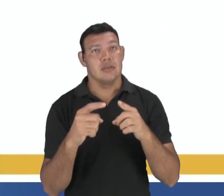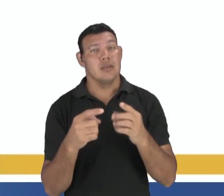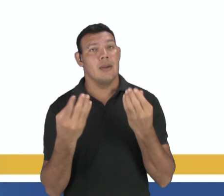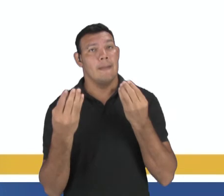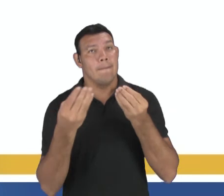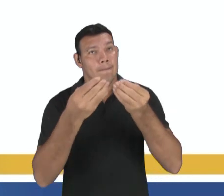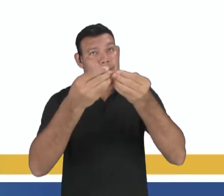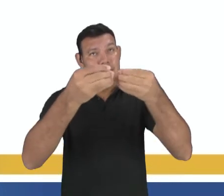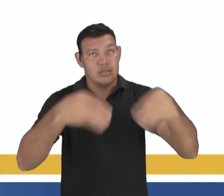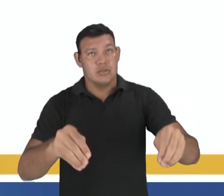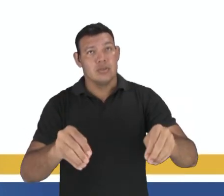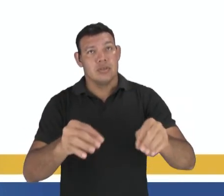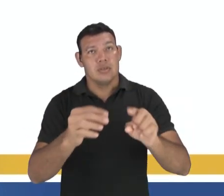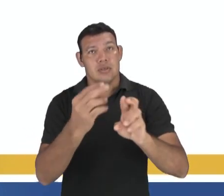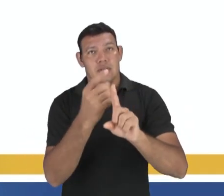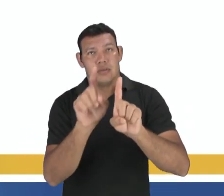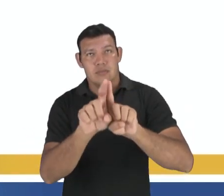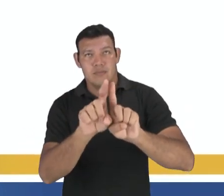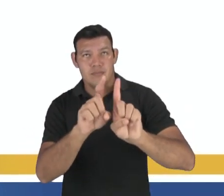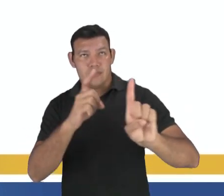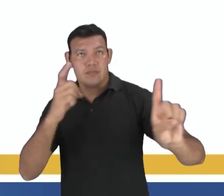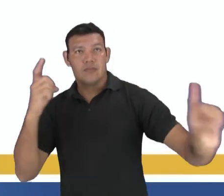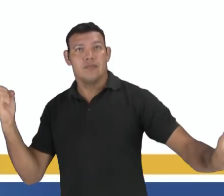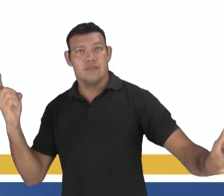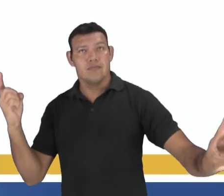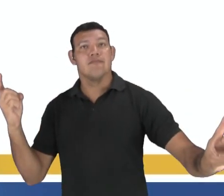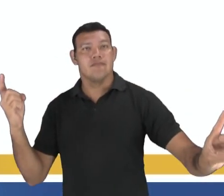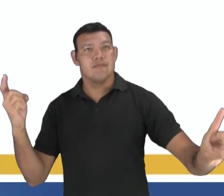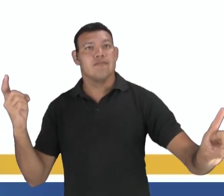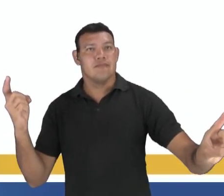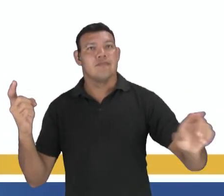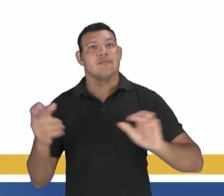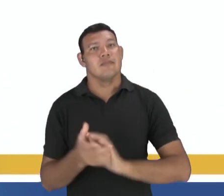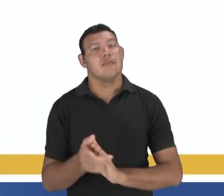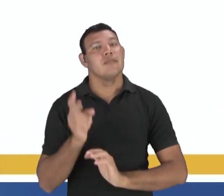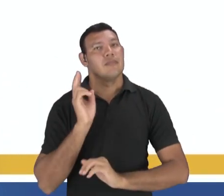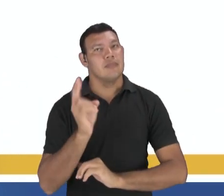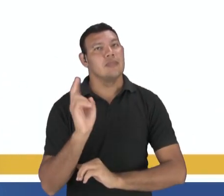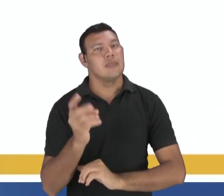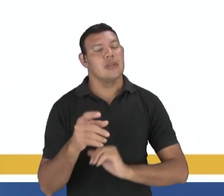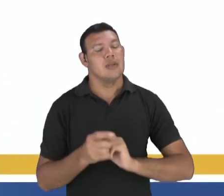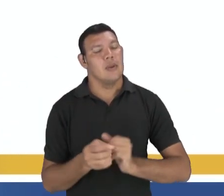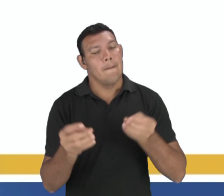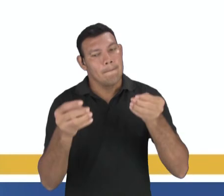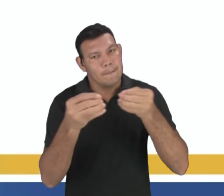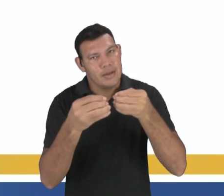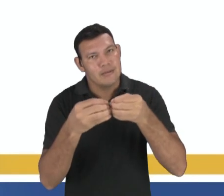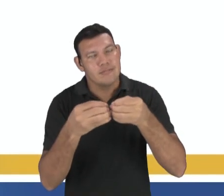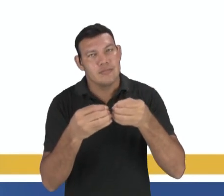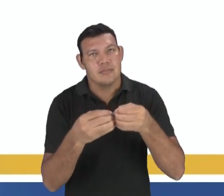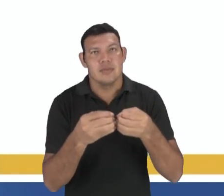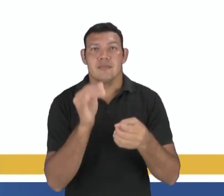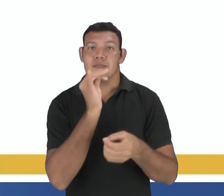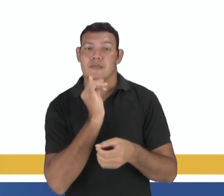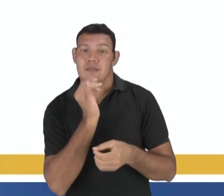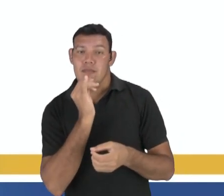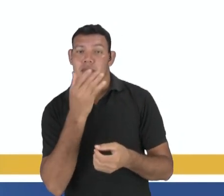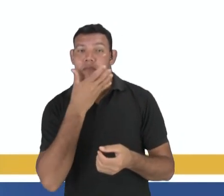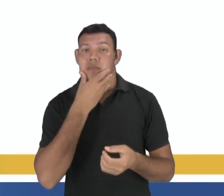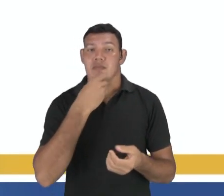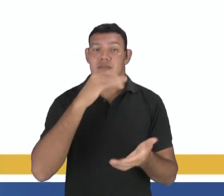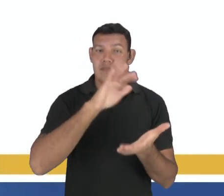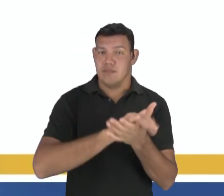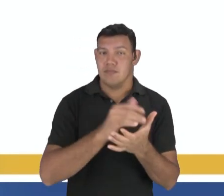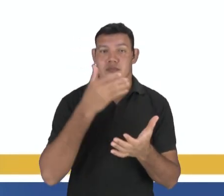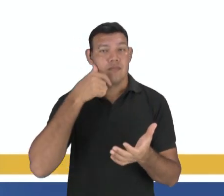o distanciamento nos relacionamentos, mesmo entre pessoas próximas fisicamente, neste caso, marido e